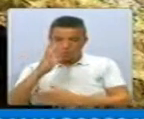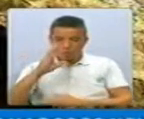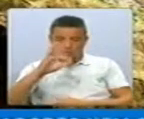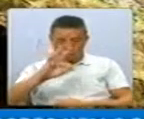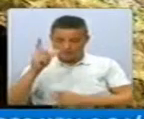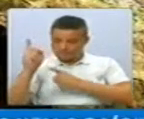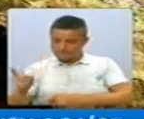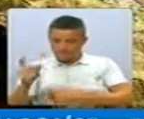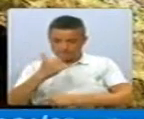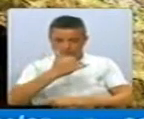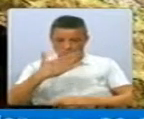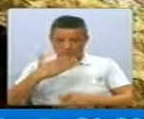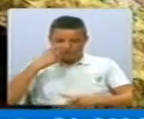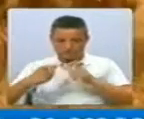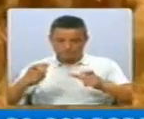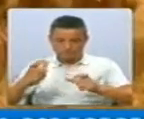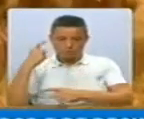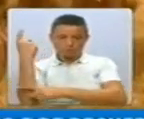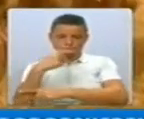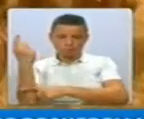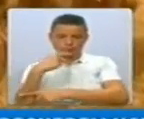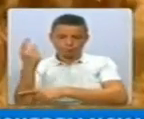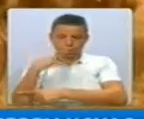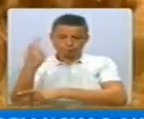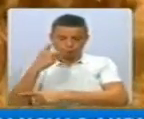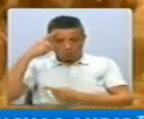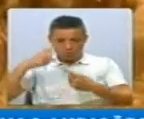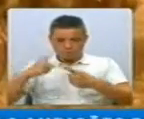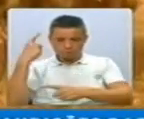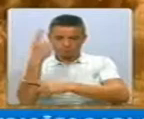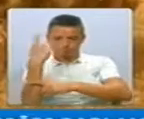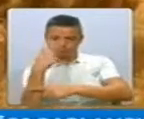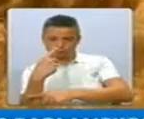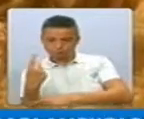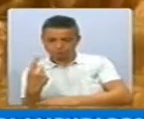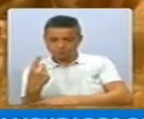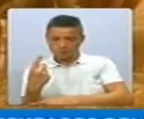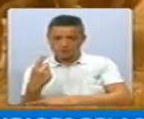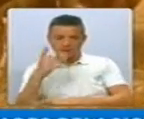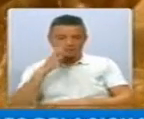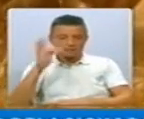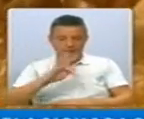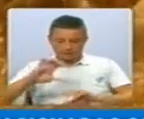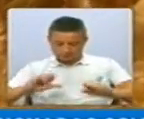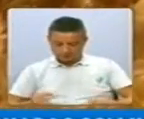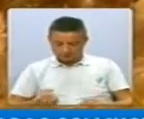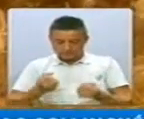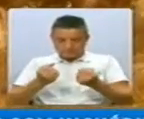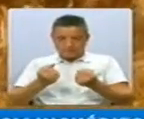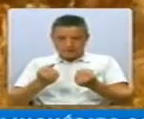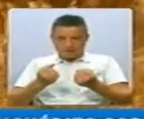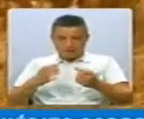cerca de 21 homens, a bordo de um helicóptero, tinham como objetivo aterrar precisamente naquele cume para tentar resgatar uma equipa de Navy